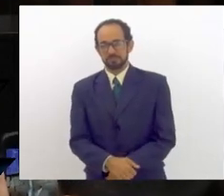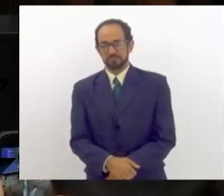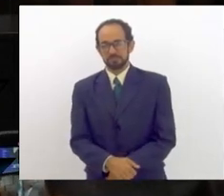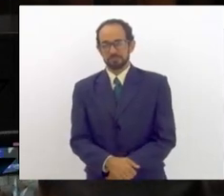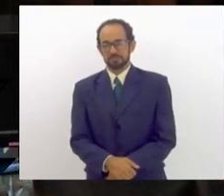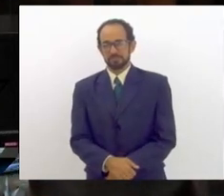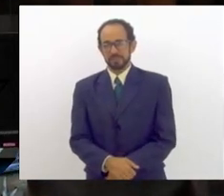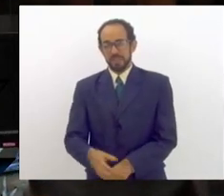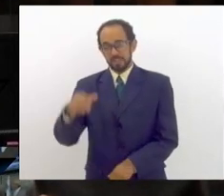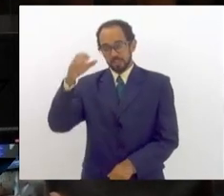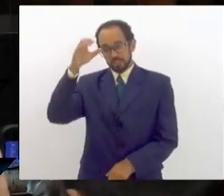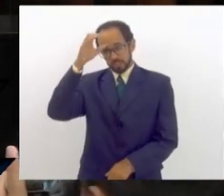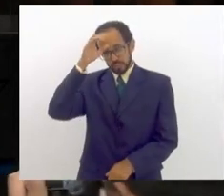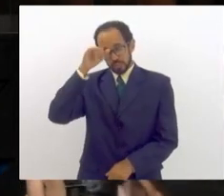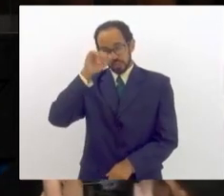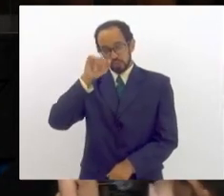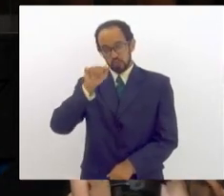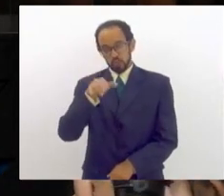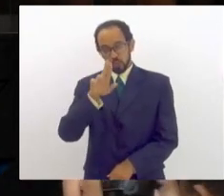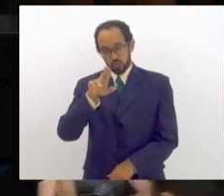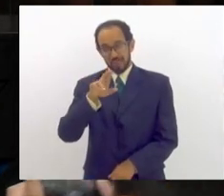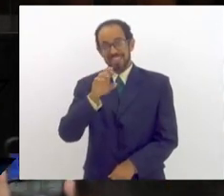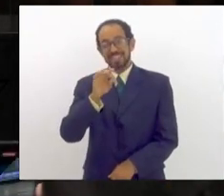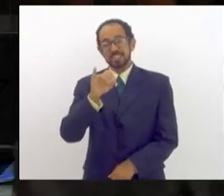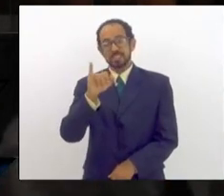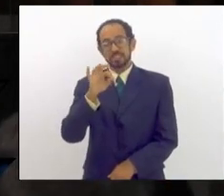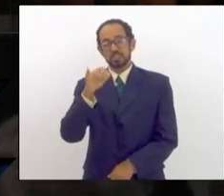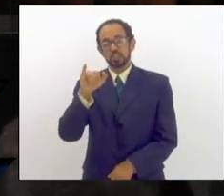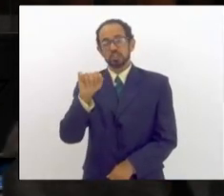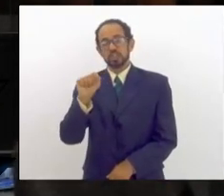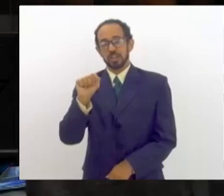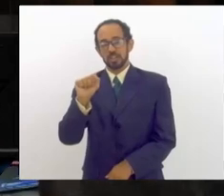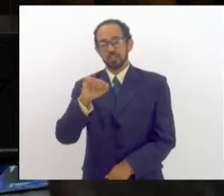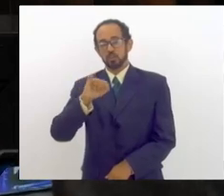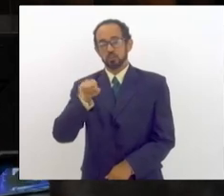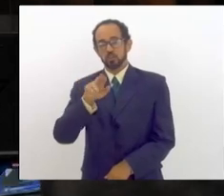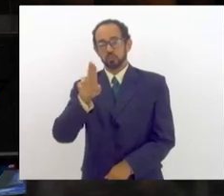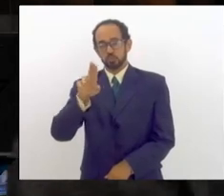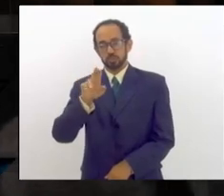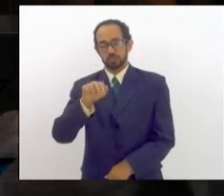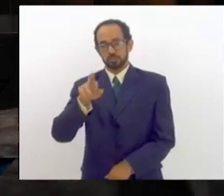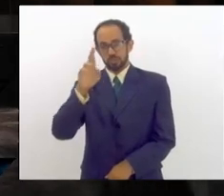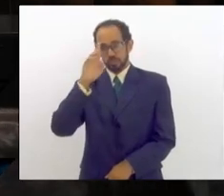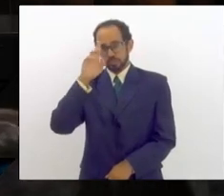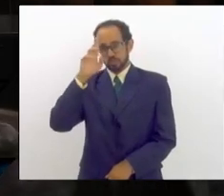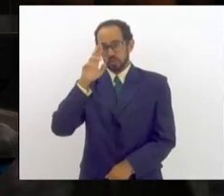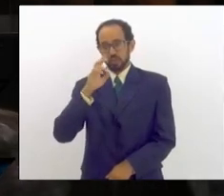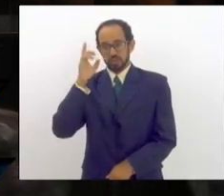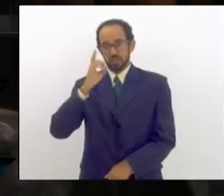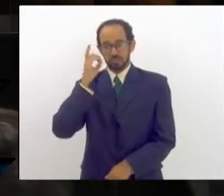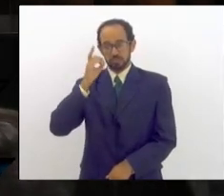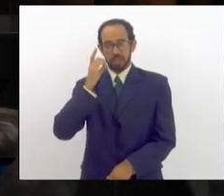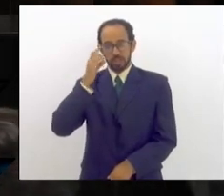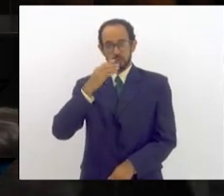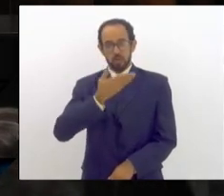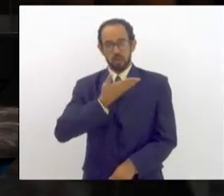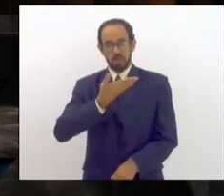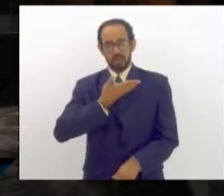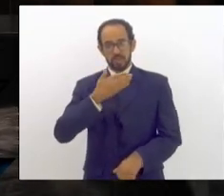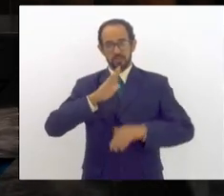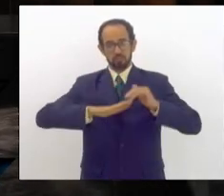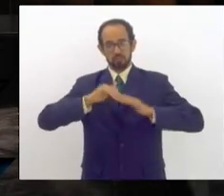de tia Ju senhor Deputado querido colega de profissão